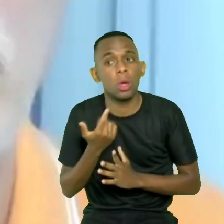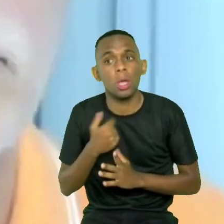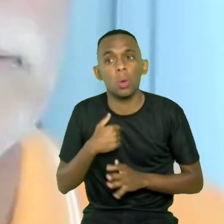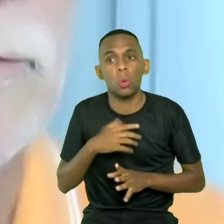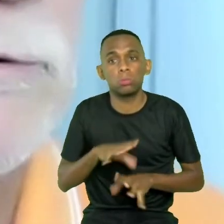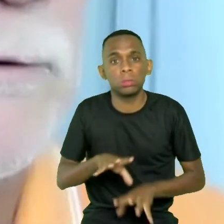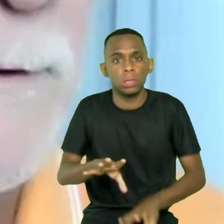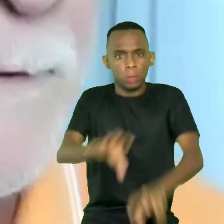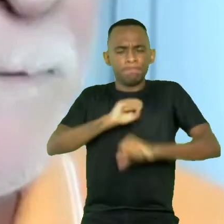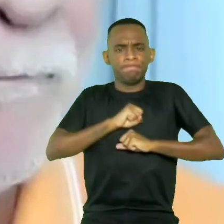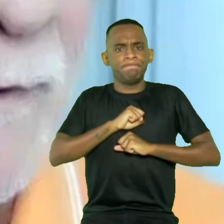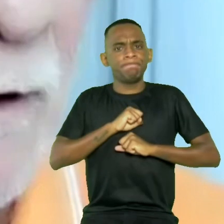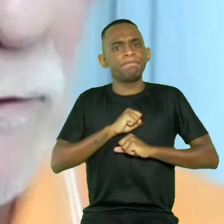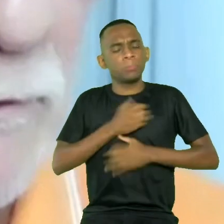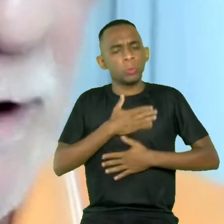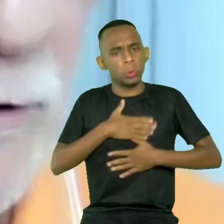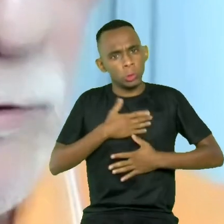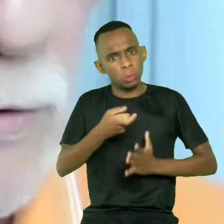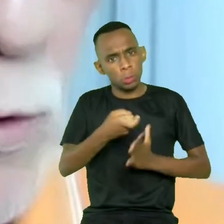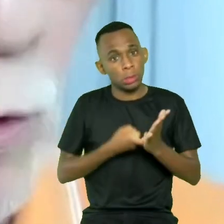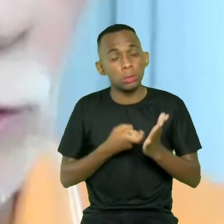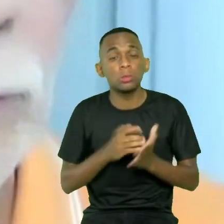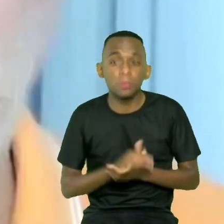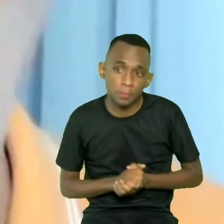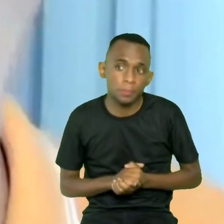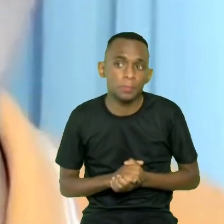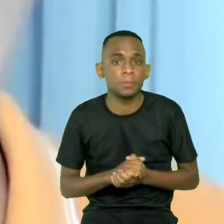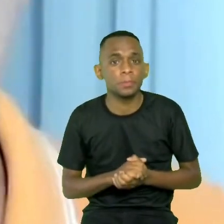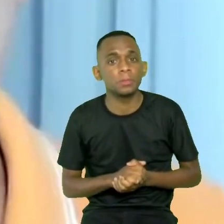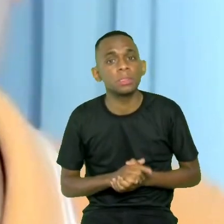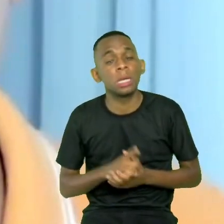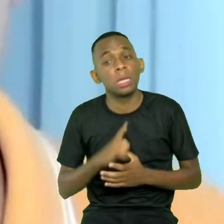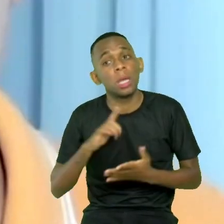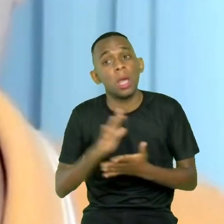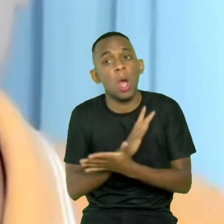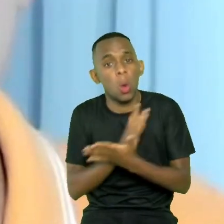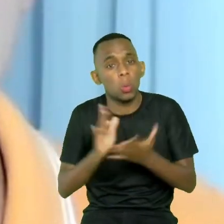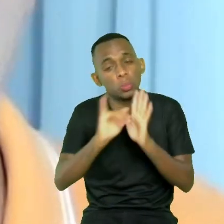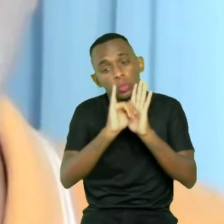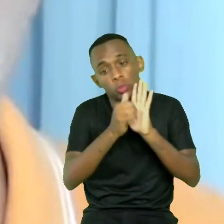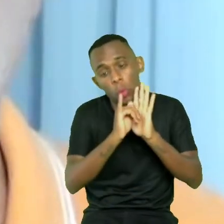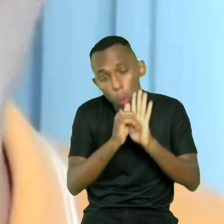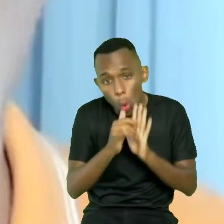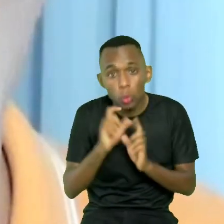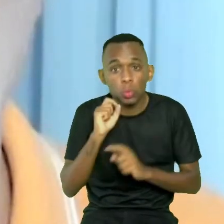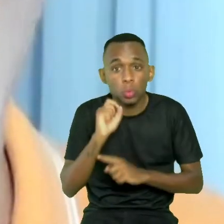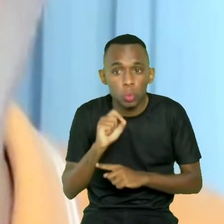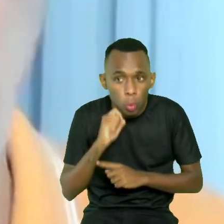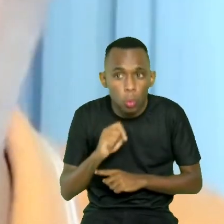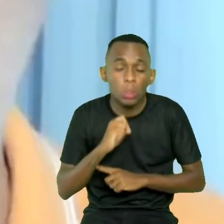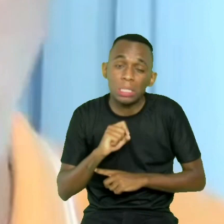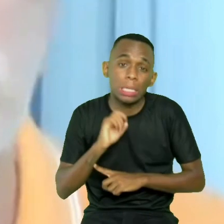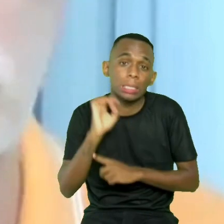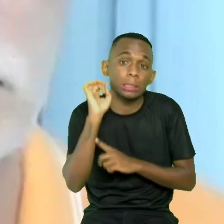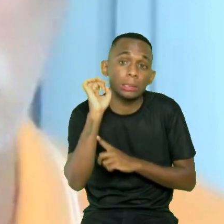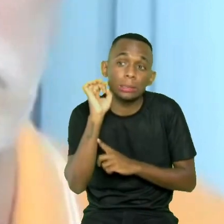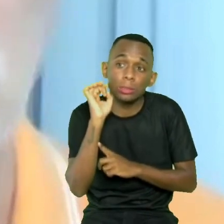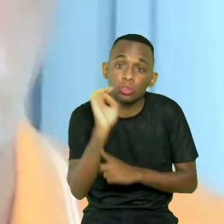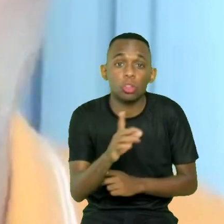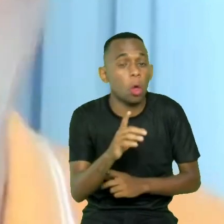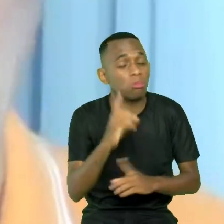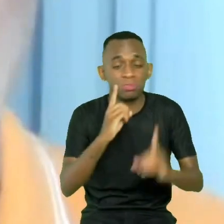disso. Eu tenho contos meus, por exemplo, que são escritos só na forma de